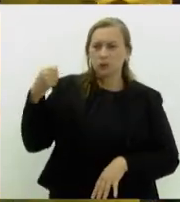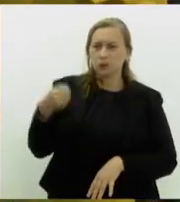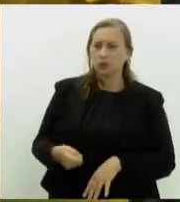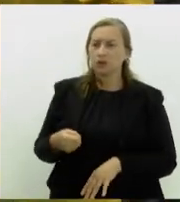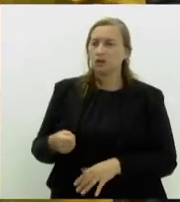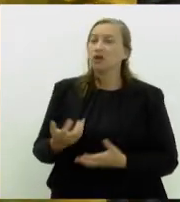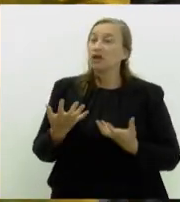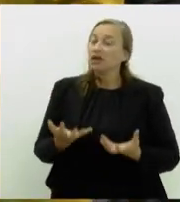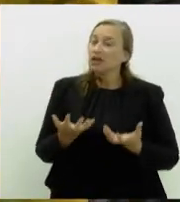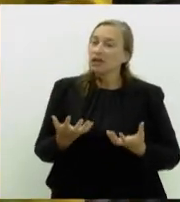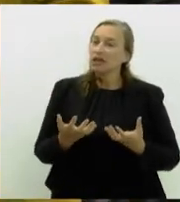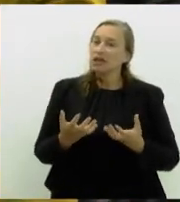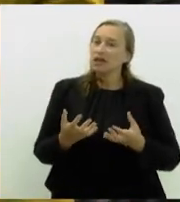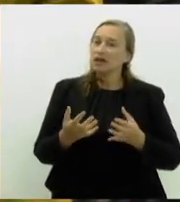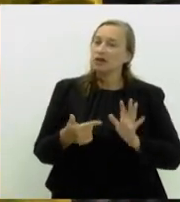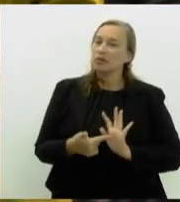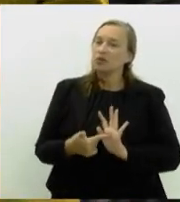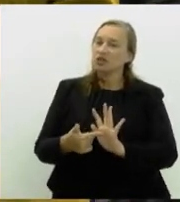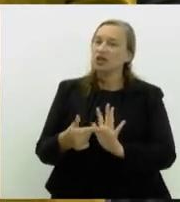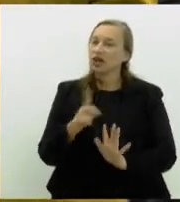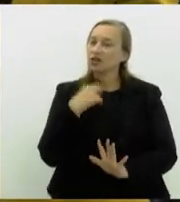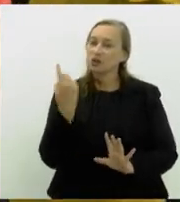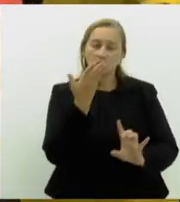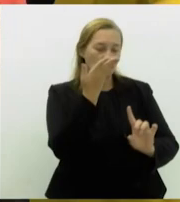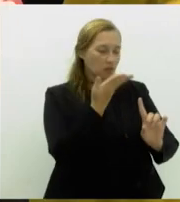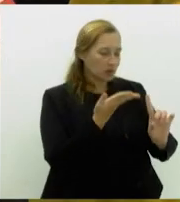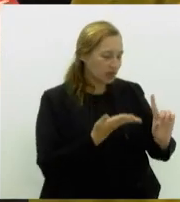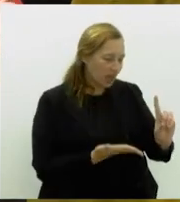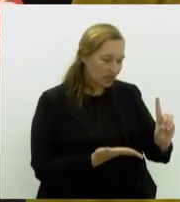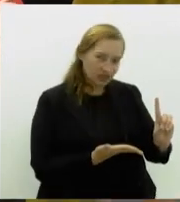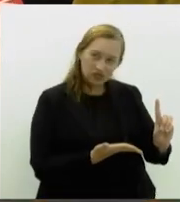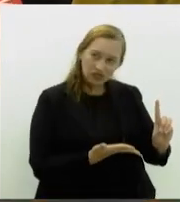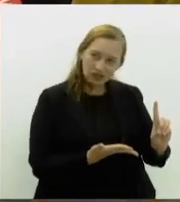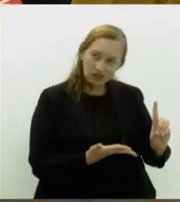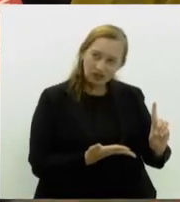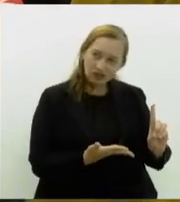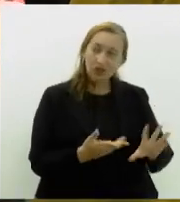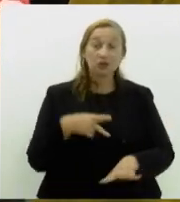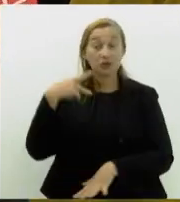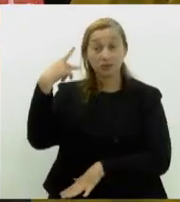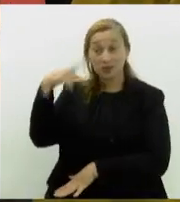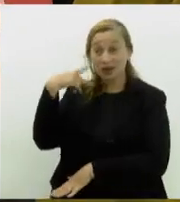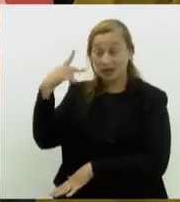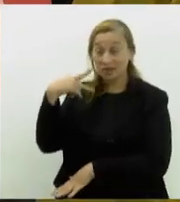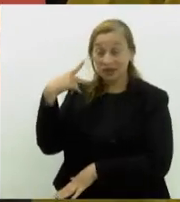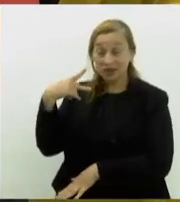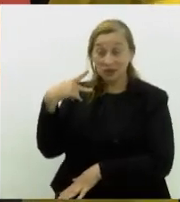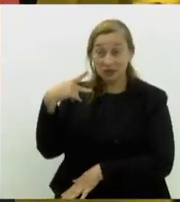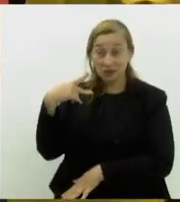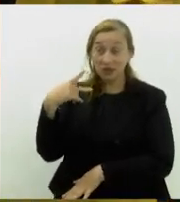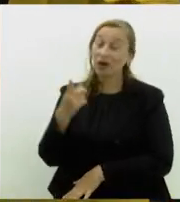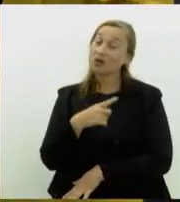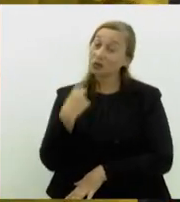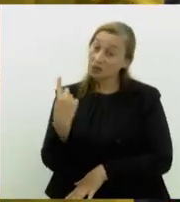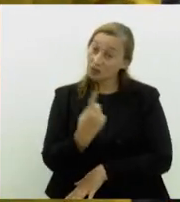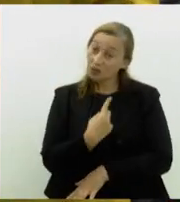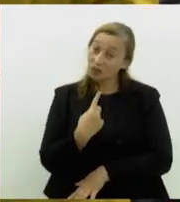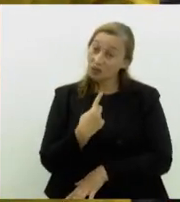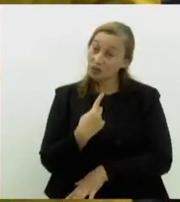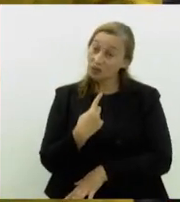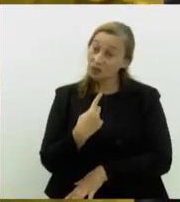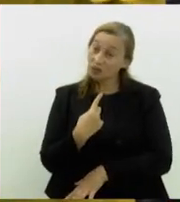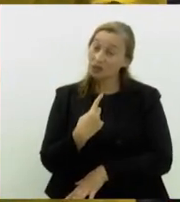aqui a nossa homenagem, a homenagem do Parlamento Fluminense ao nosso